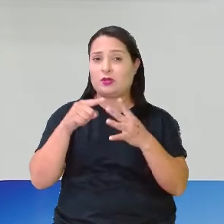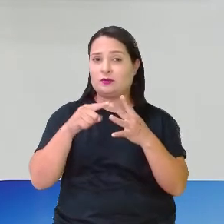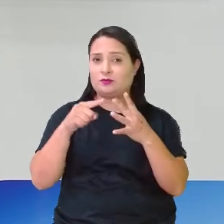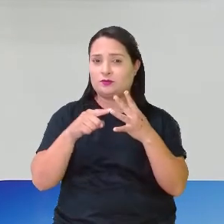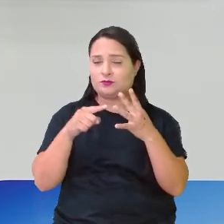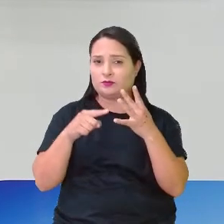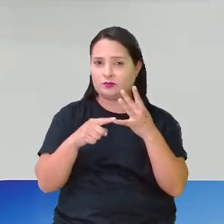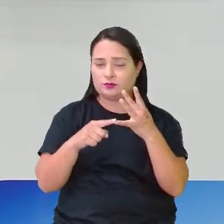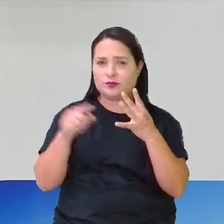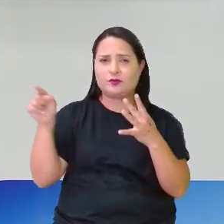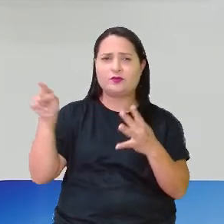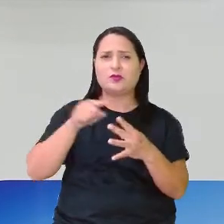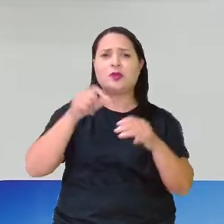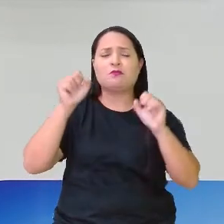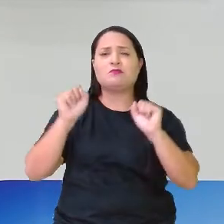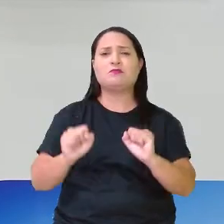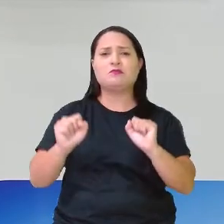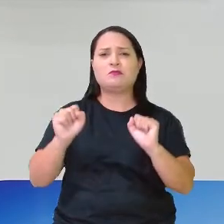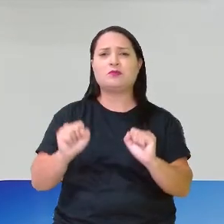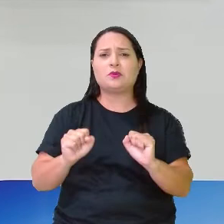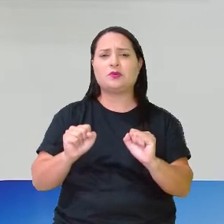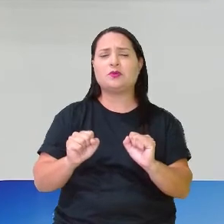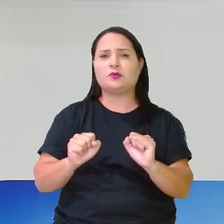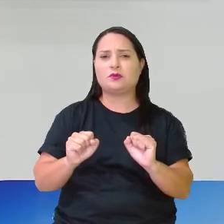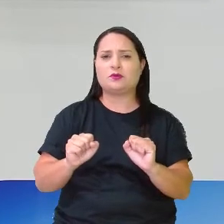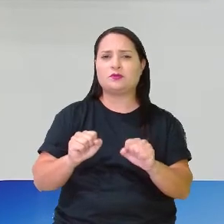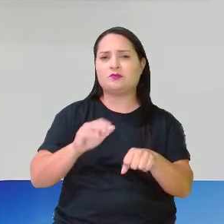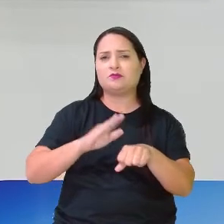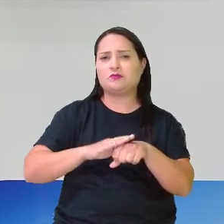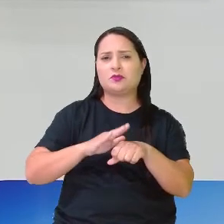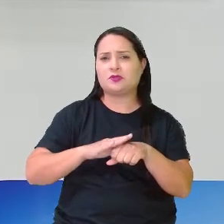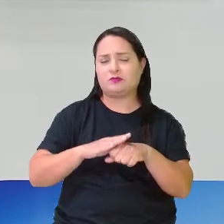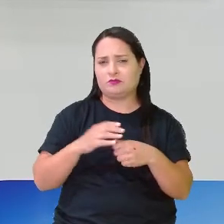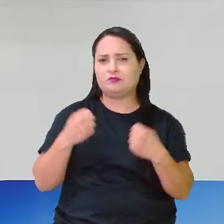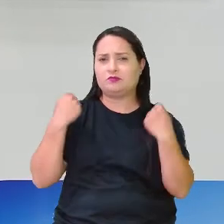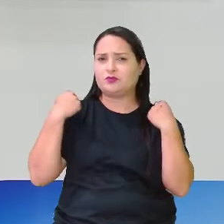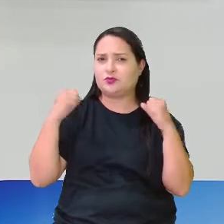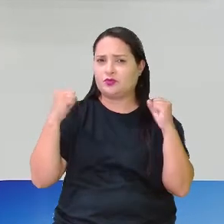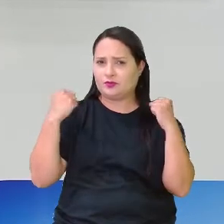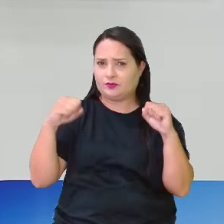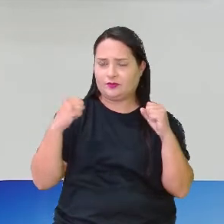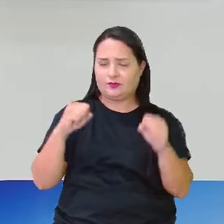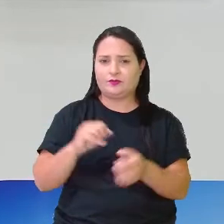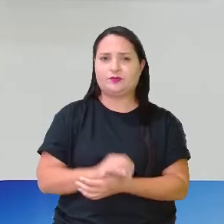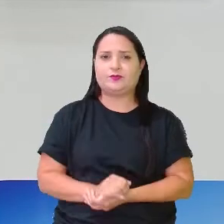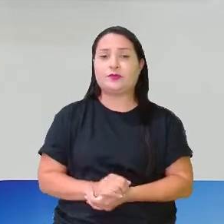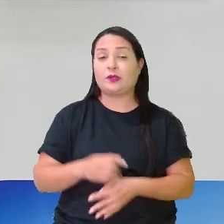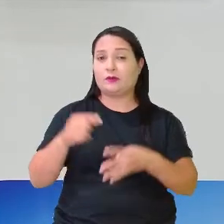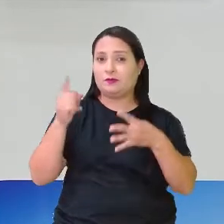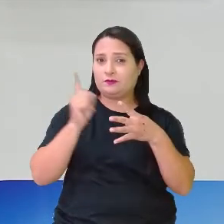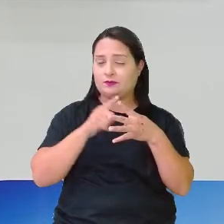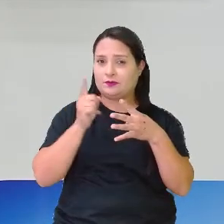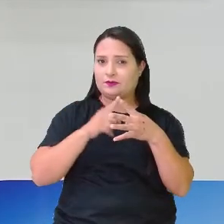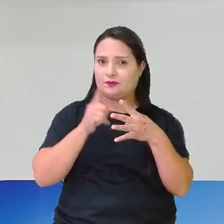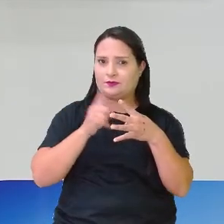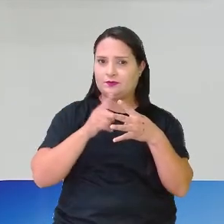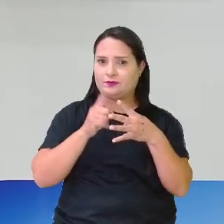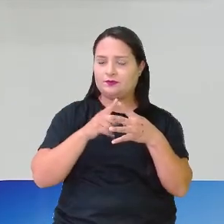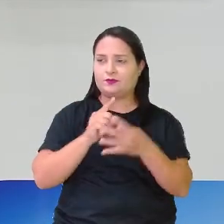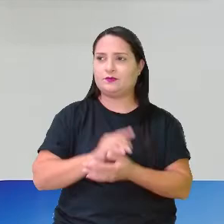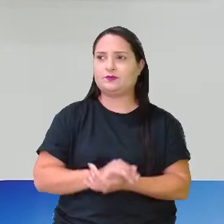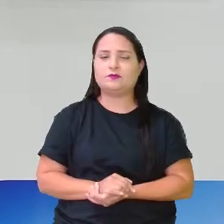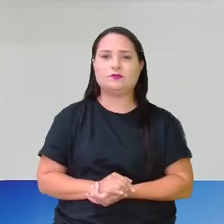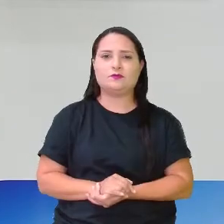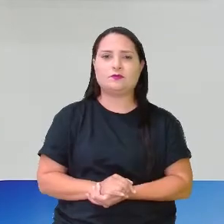vocês podem trabalhar dentro dessa ginástica de condicionamento. A primeira delas, né, o primeiro ponto que a gente